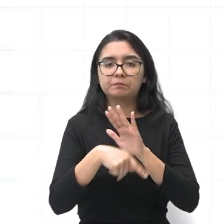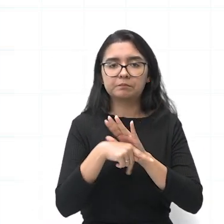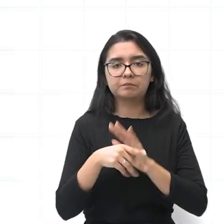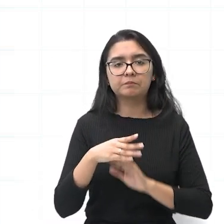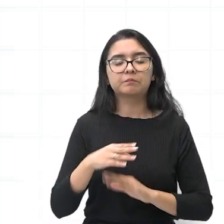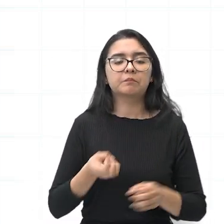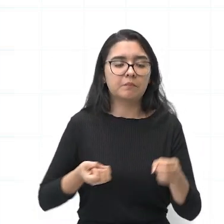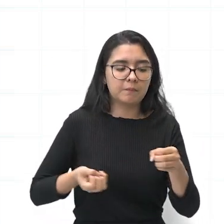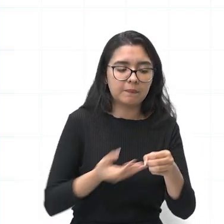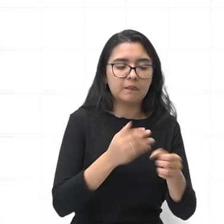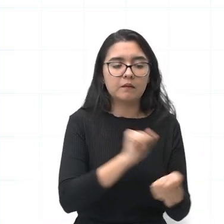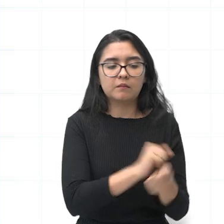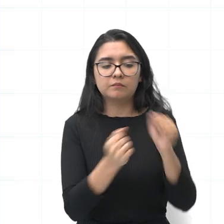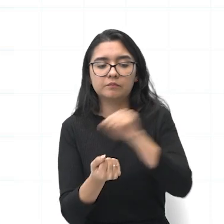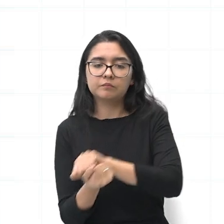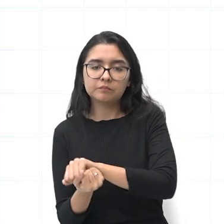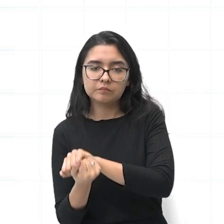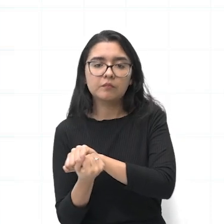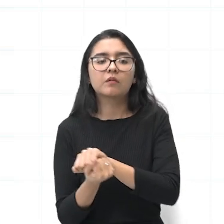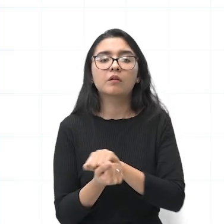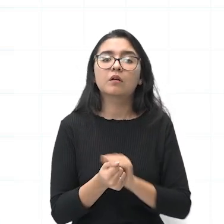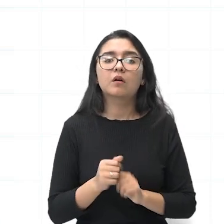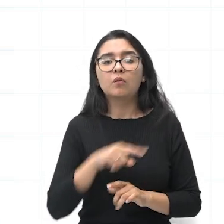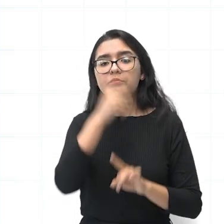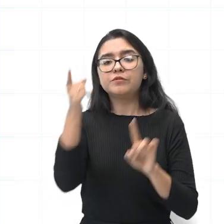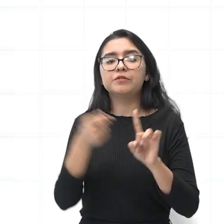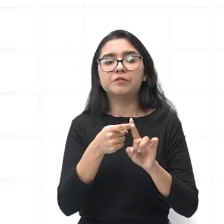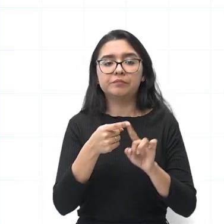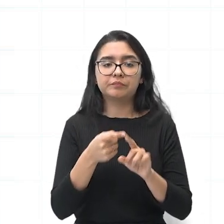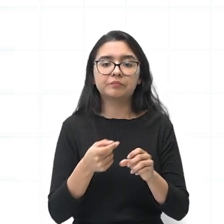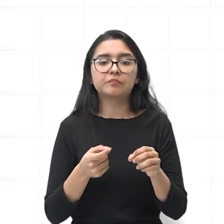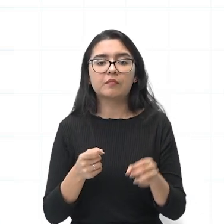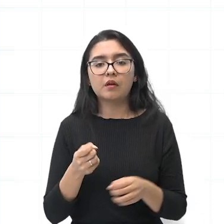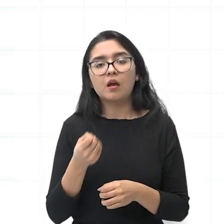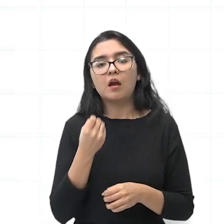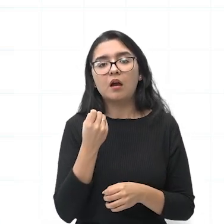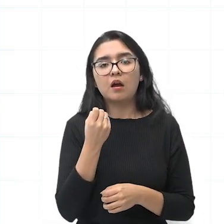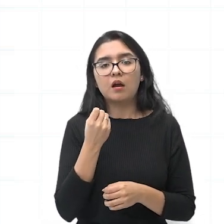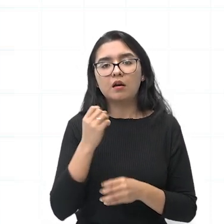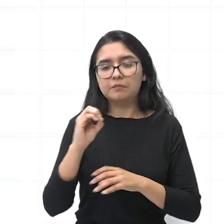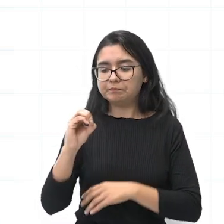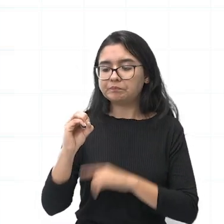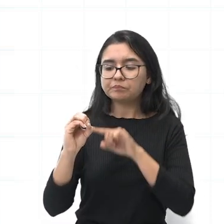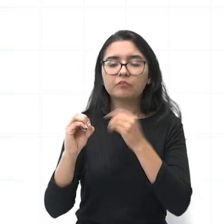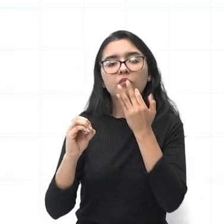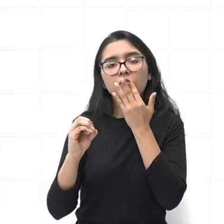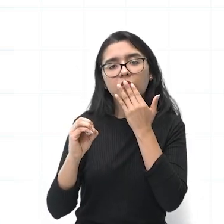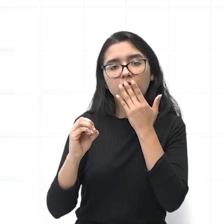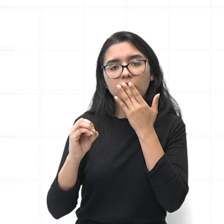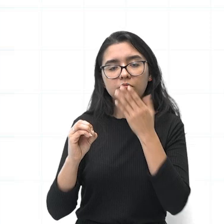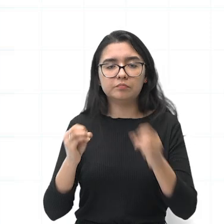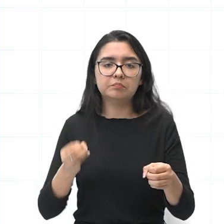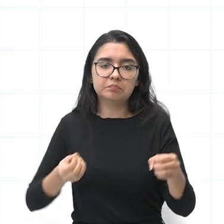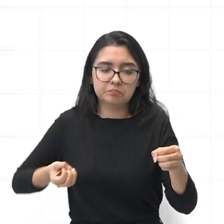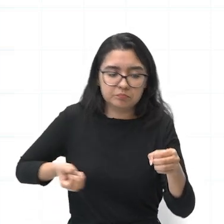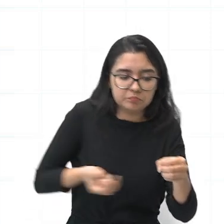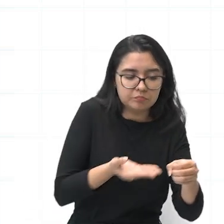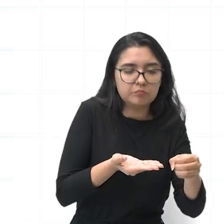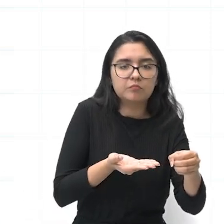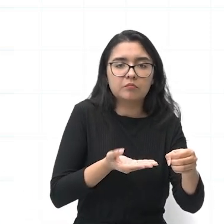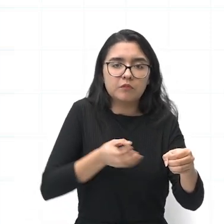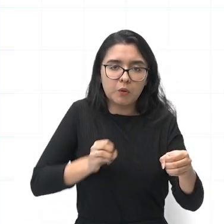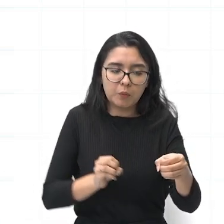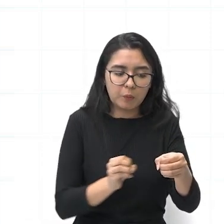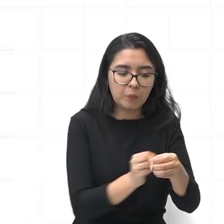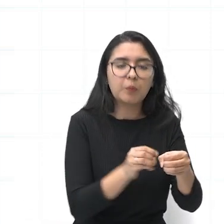só, a competição ela consiste em lançar as bolas coloridas o mais perto possível de